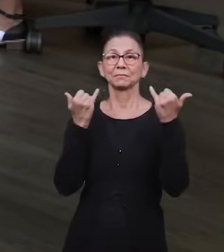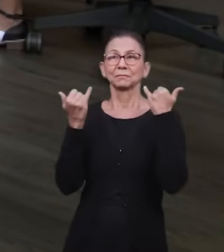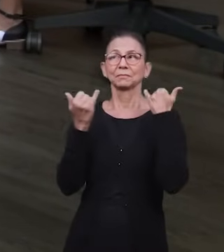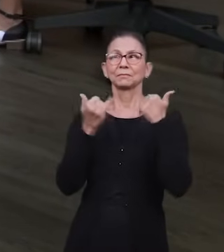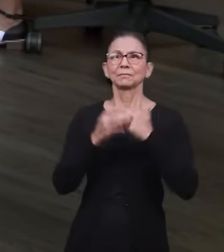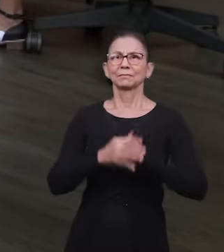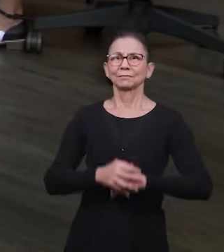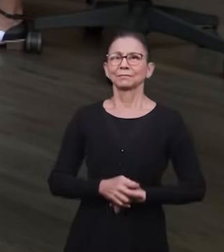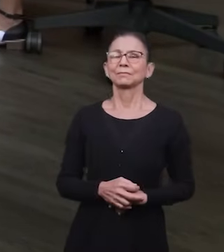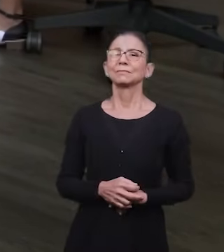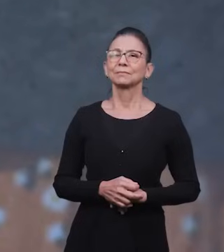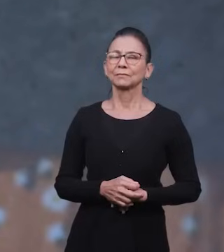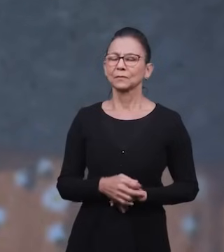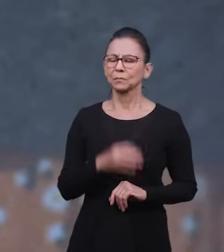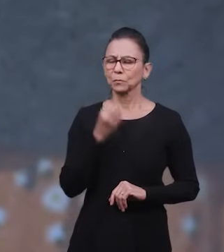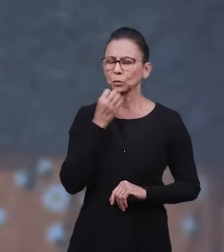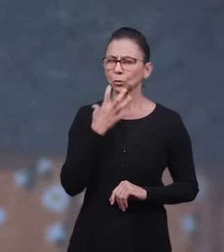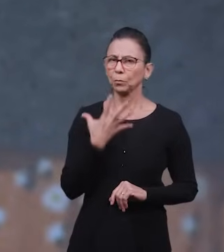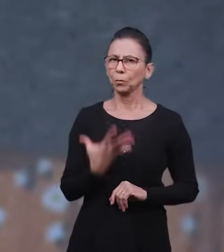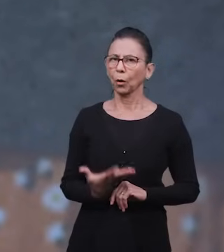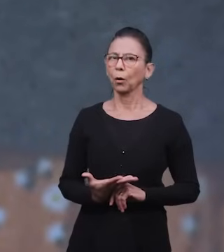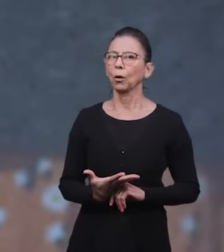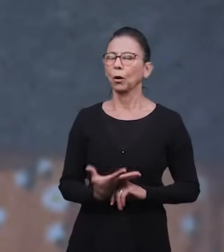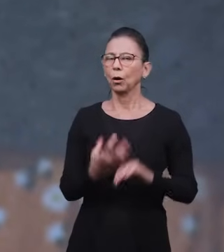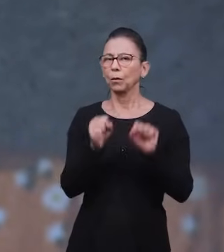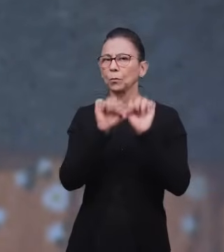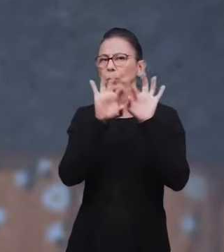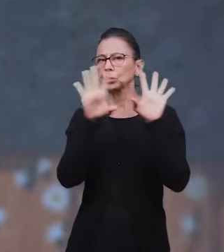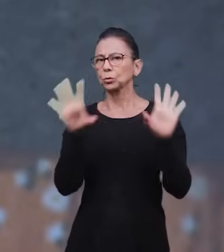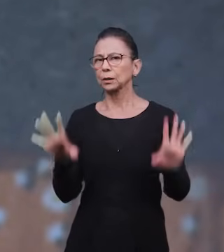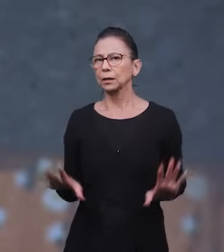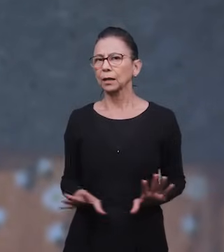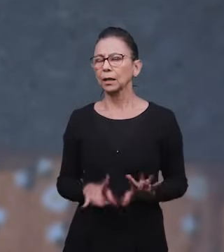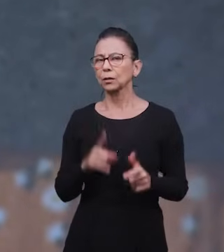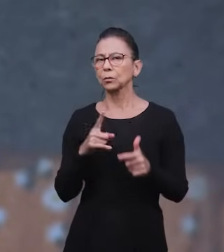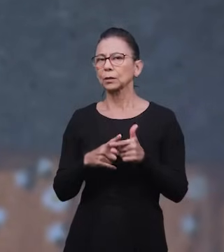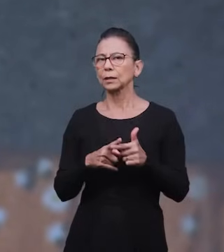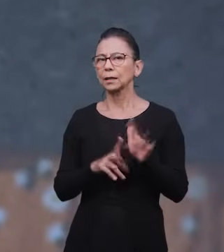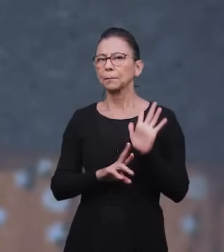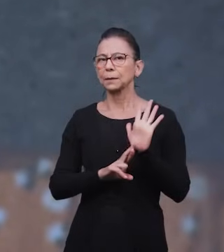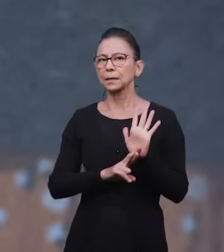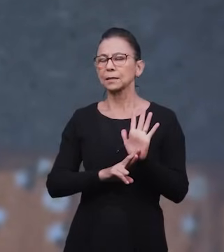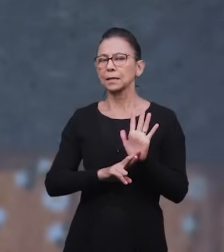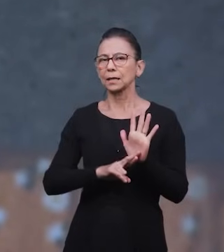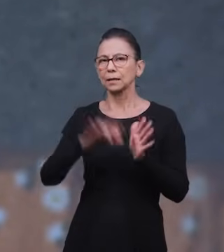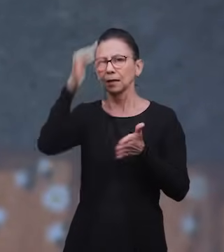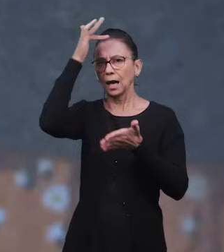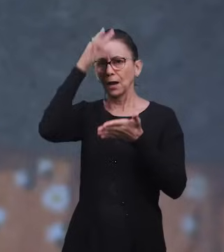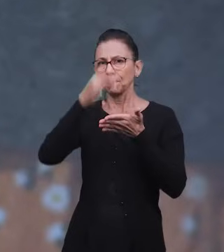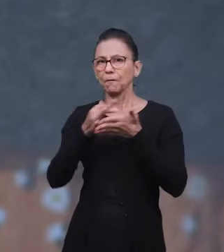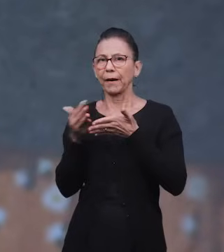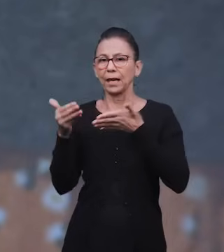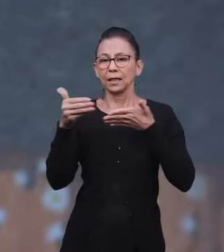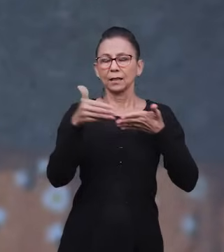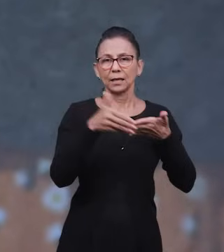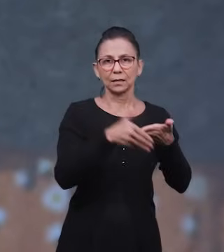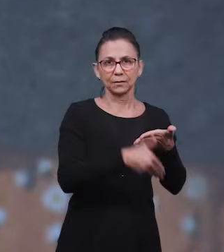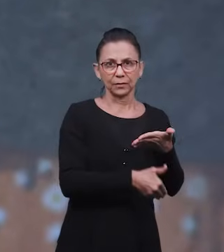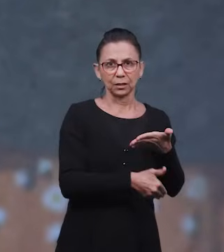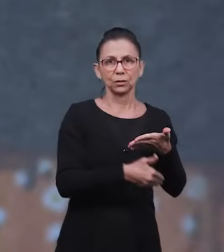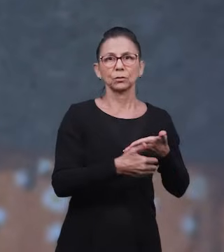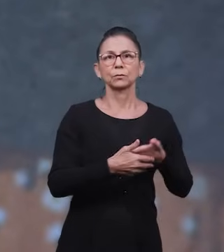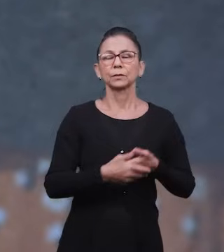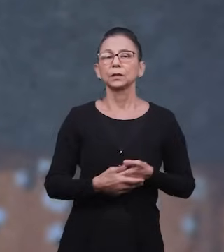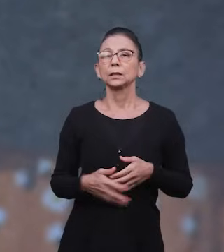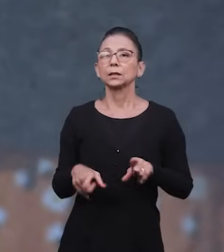aí toda a informação e uma aplicação muito clara do que é a apostasia na vida do homem, que